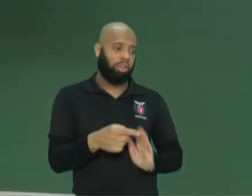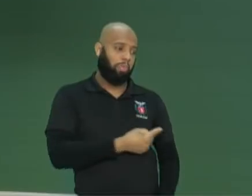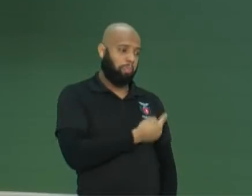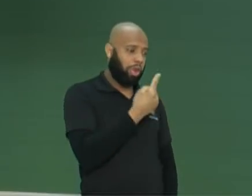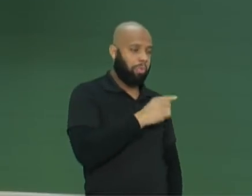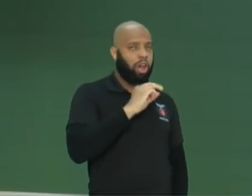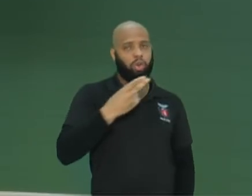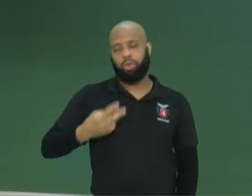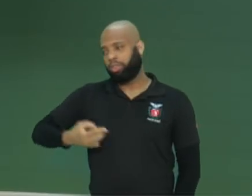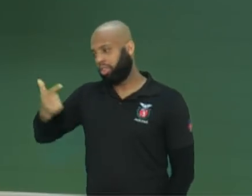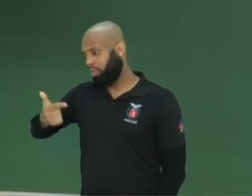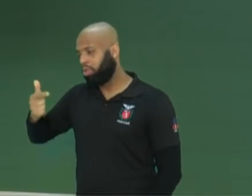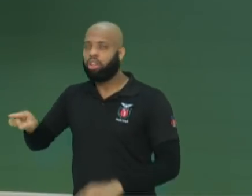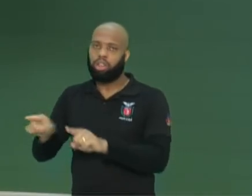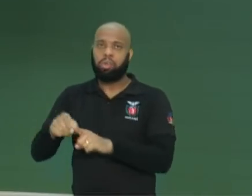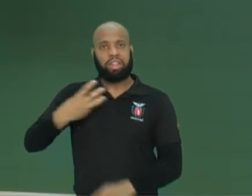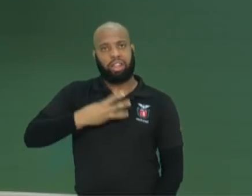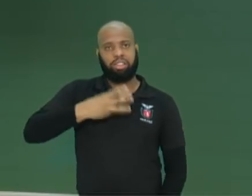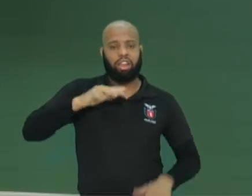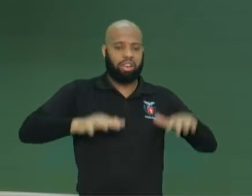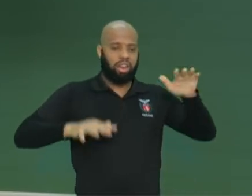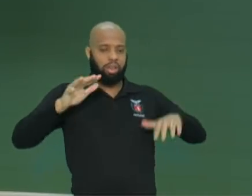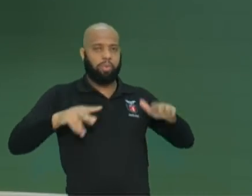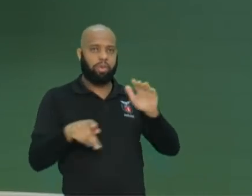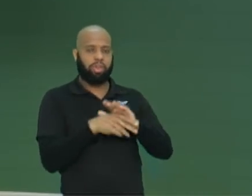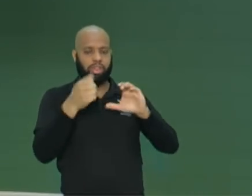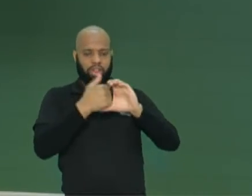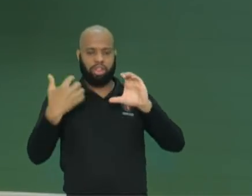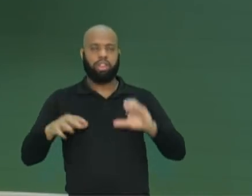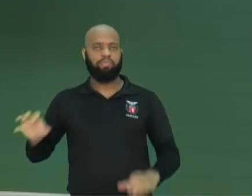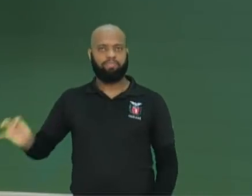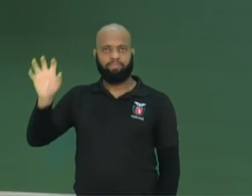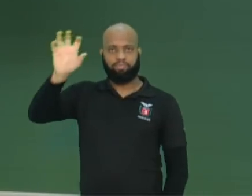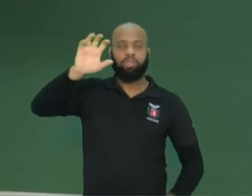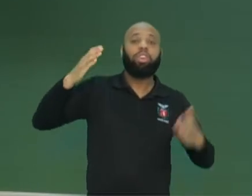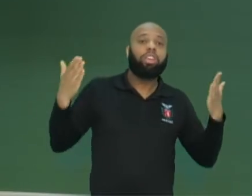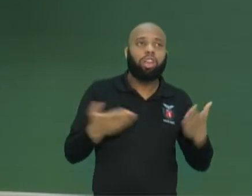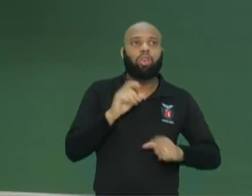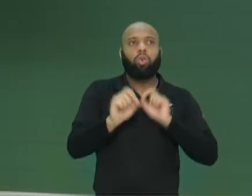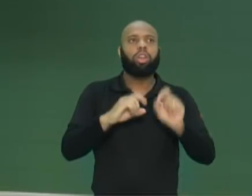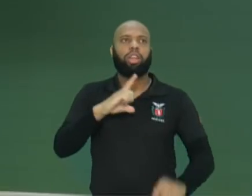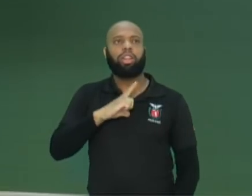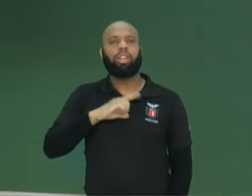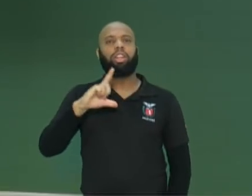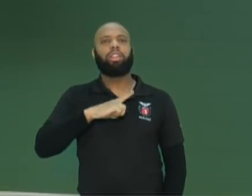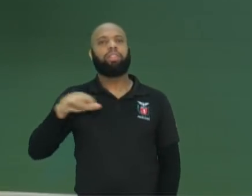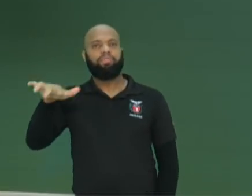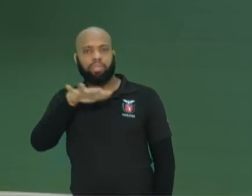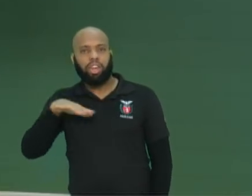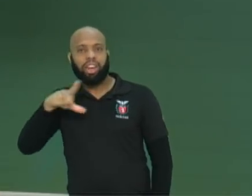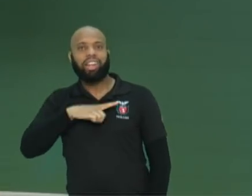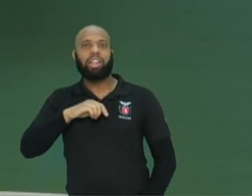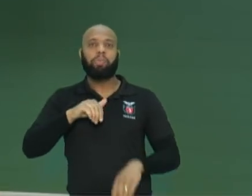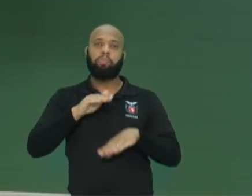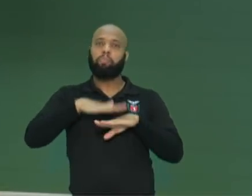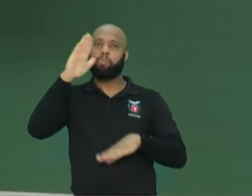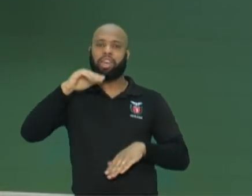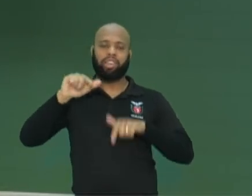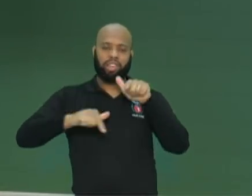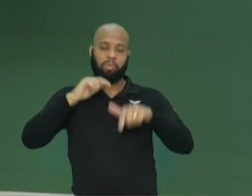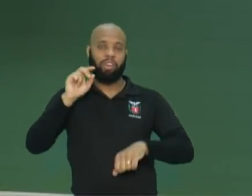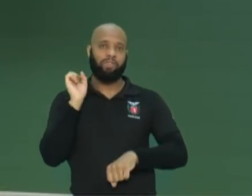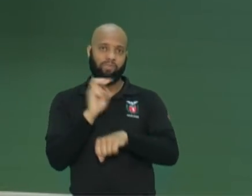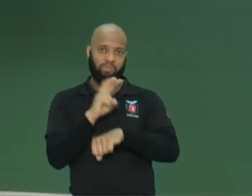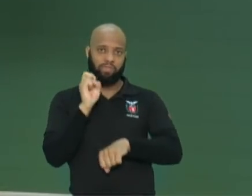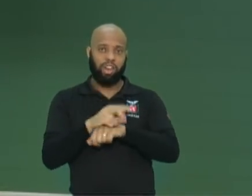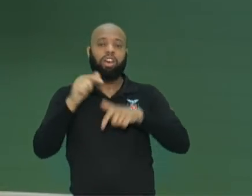ou secundário, ou terciário, dependendo da característica da região. Neste caso aqui, uma das áreas que emprega bastante é a